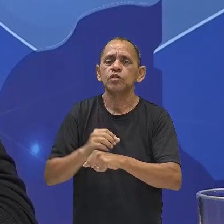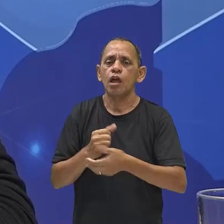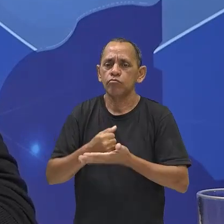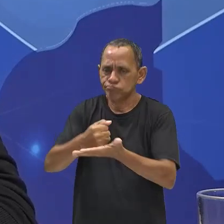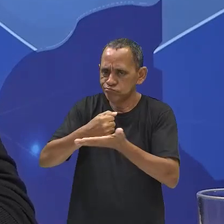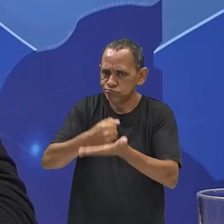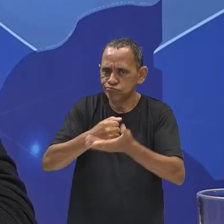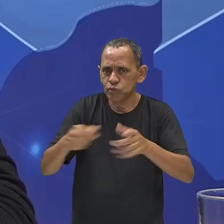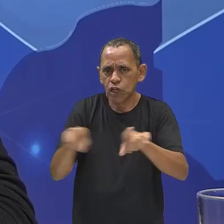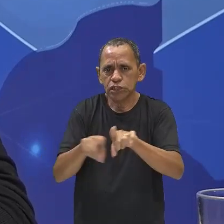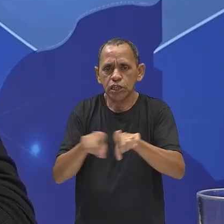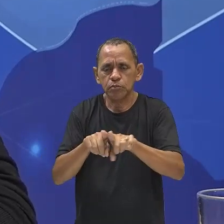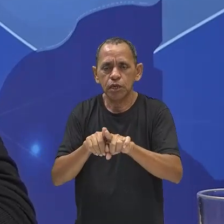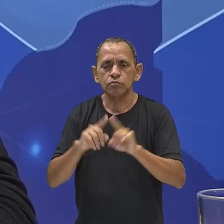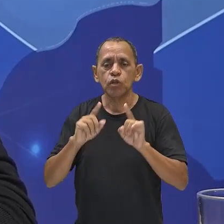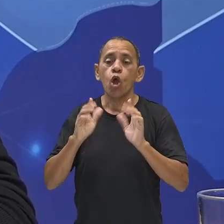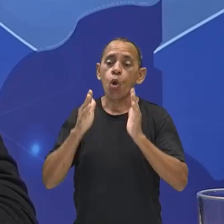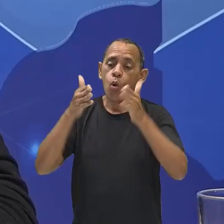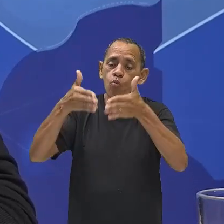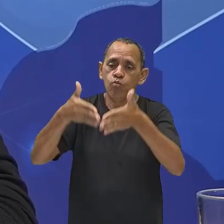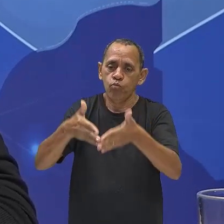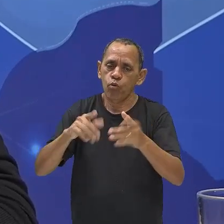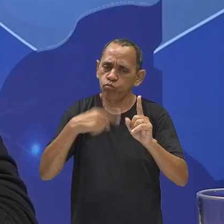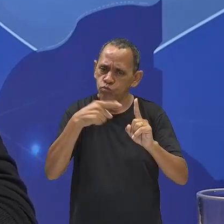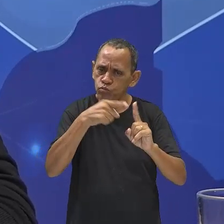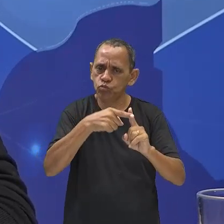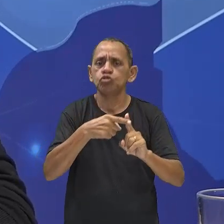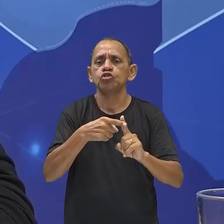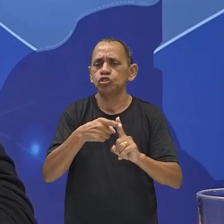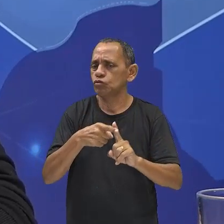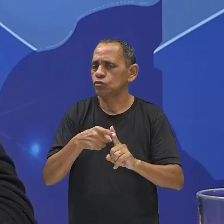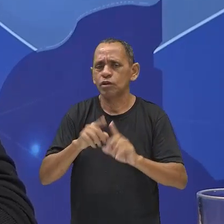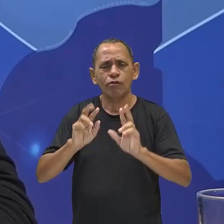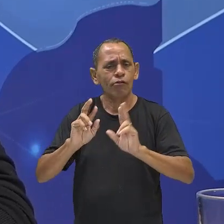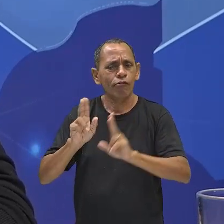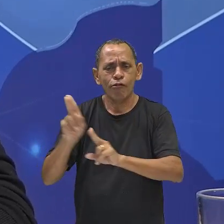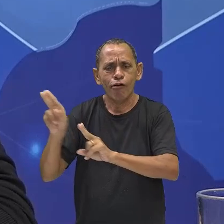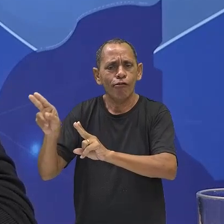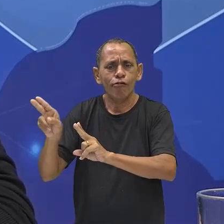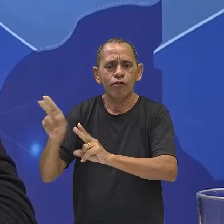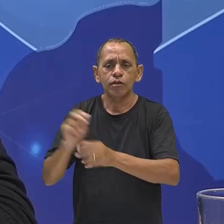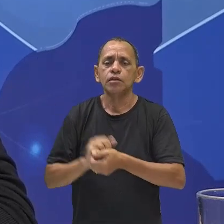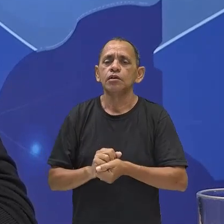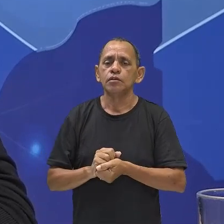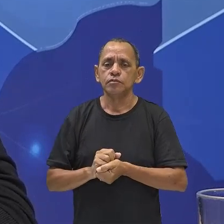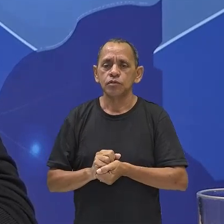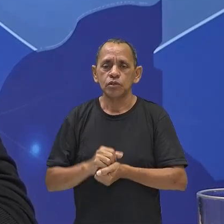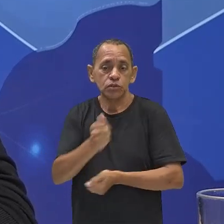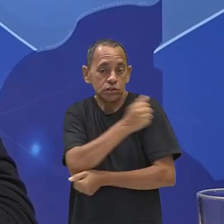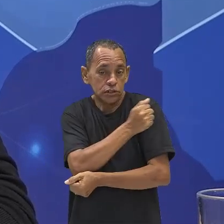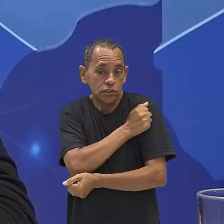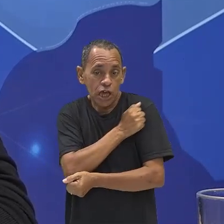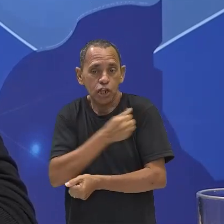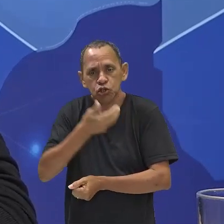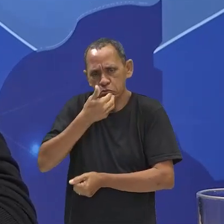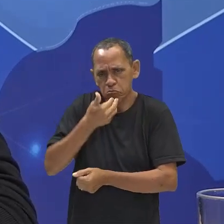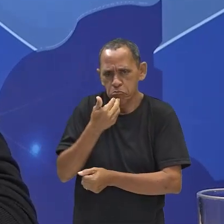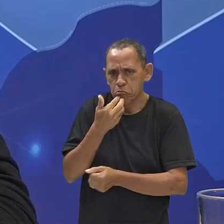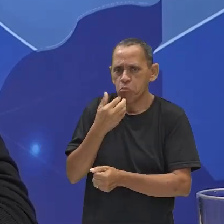objetivo, professor, é o mesmo, que é garantir que os alunos tenham acesso à transmissão das aulas, tá? E na melhor qualidade